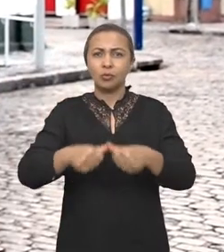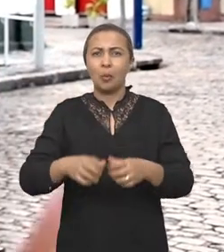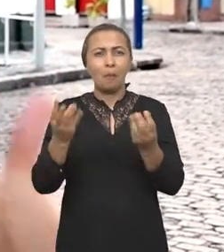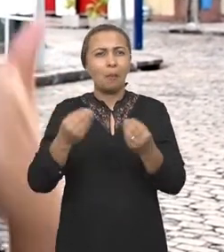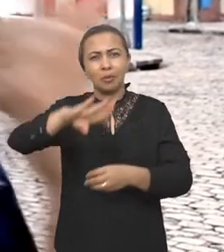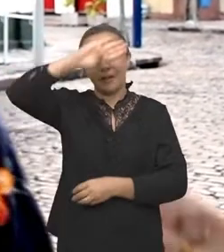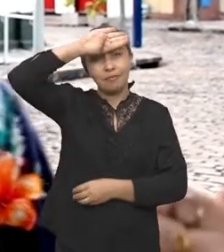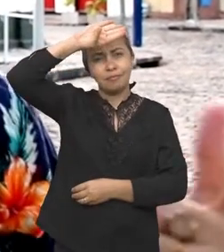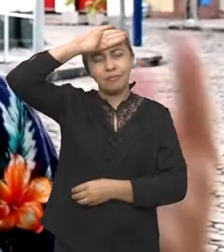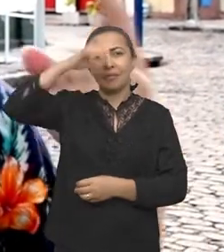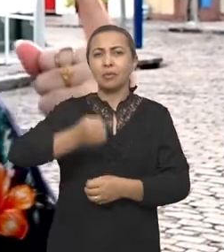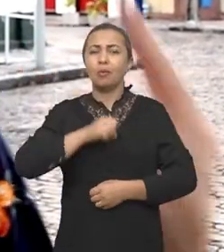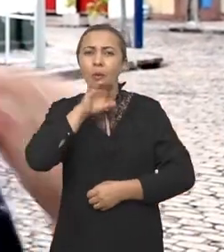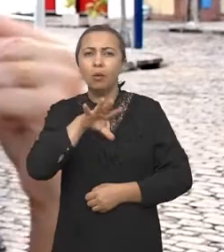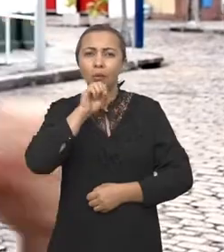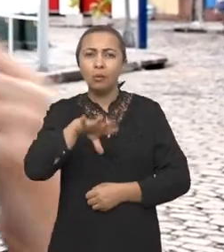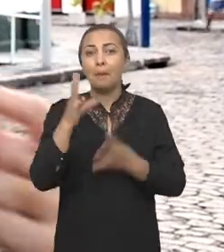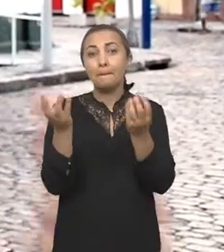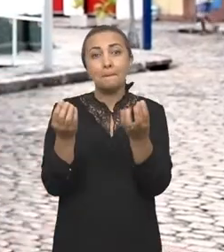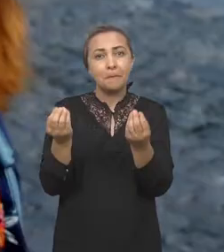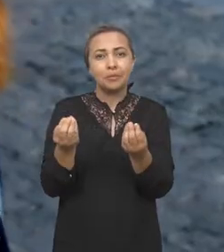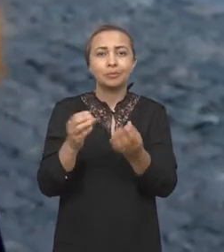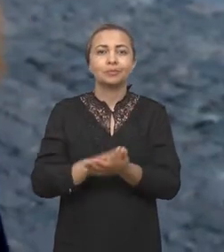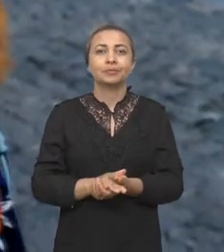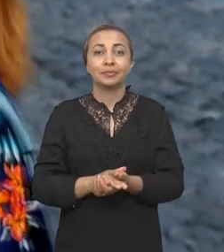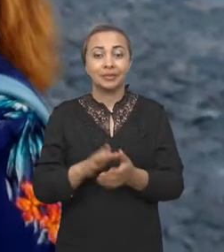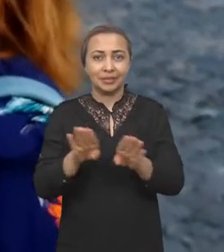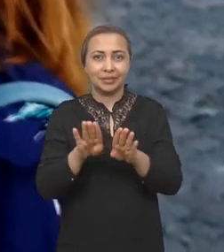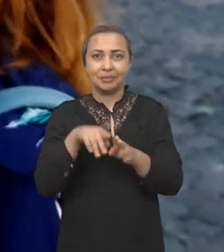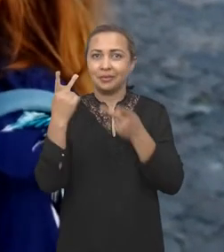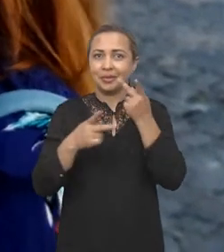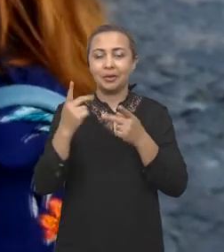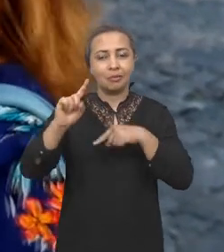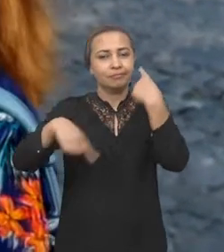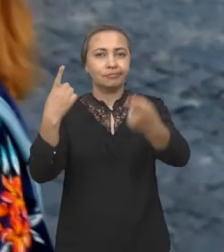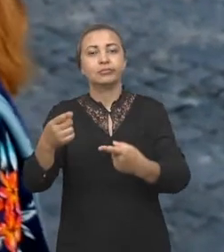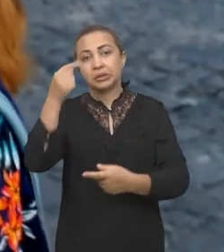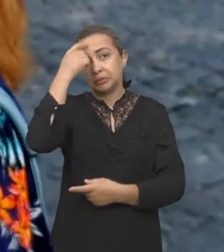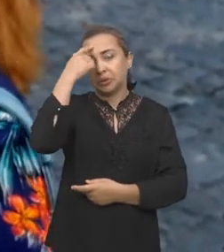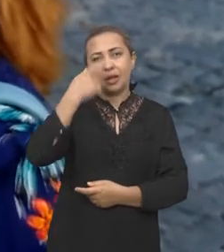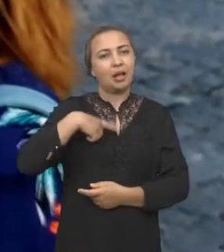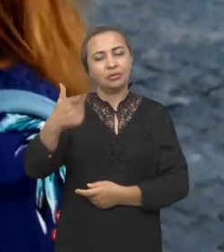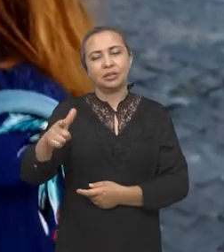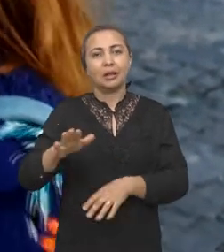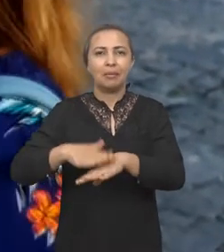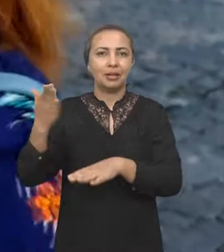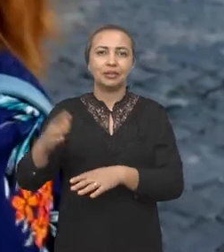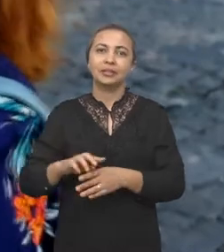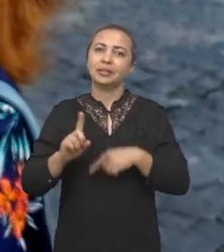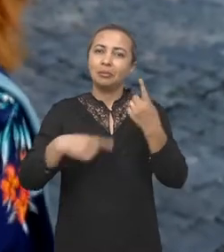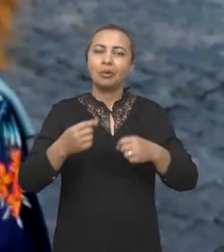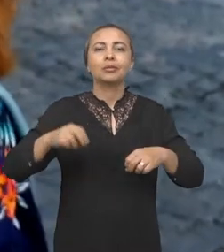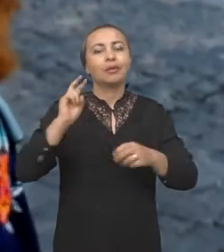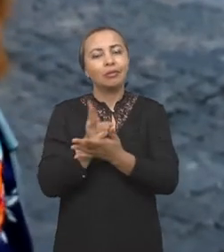muita febre, tossindo muito. Ela disse que todos os dias ela tossia muito. Ela disse, inclusive, que tipo, depois que ela teve, ela pensou, ah, não vou ter mais. E aí ela tipo,